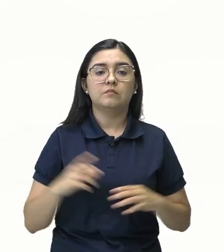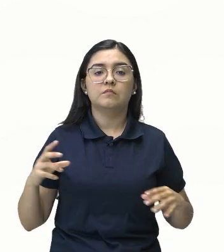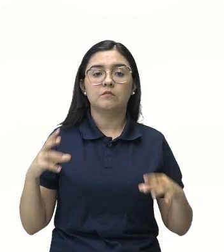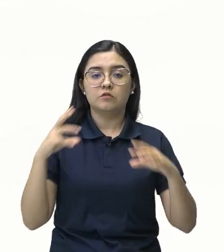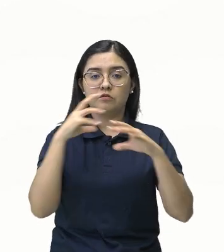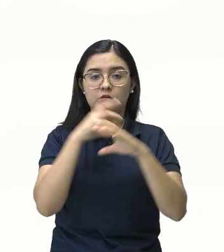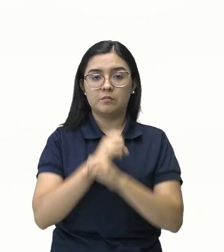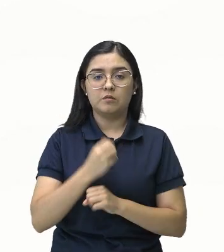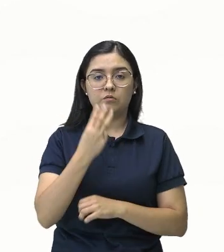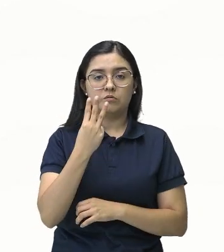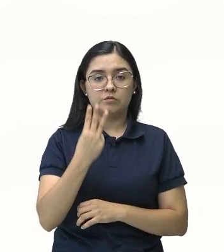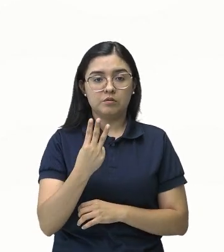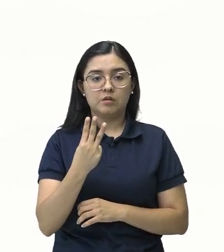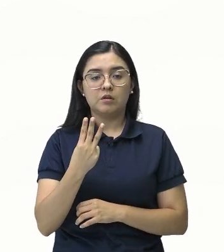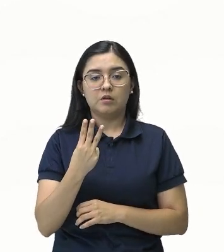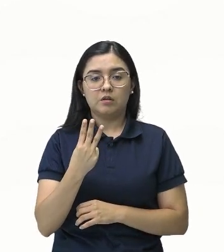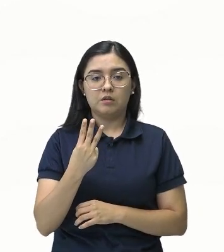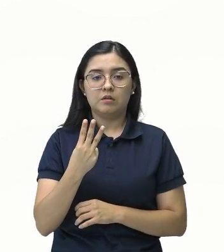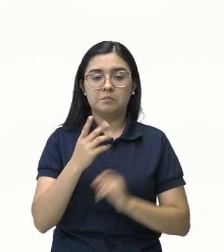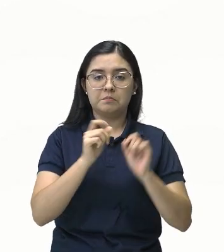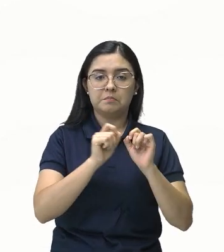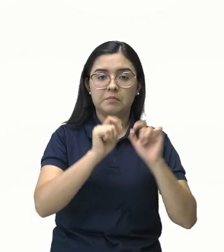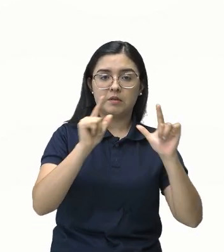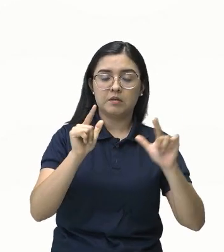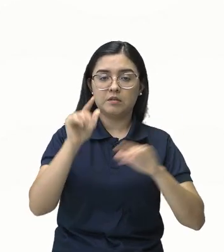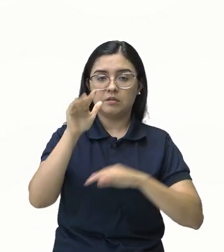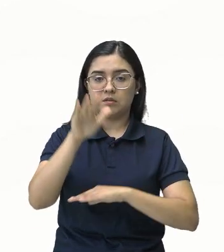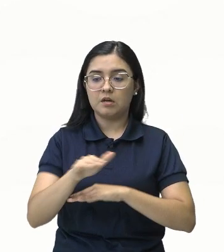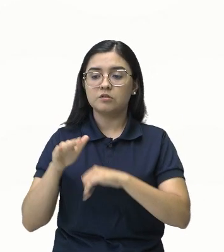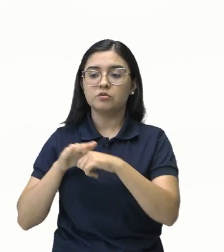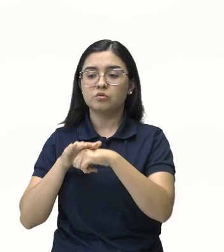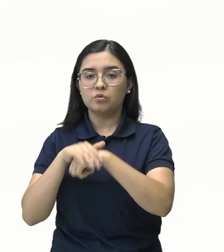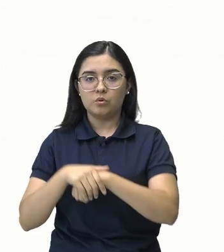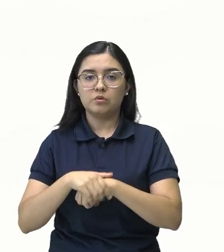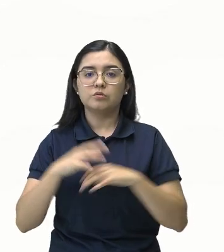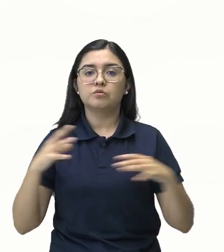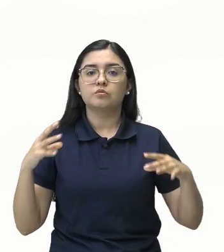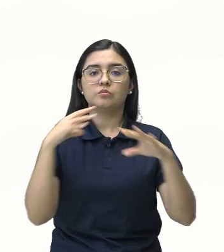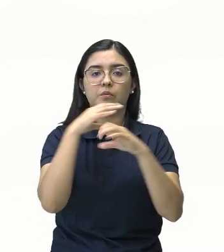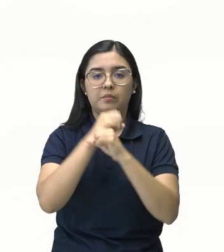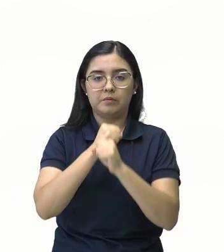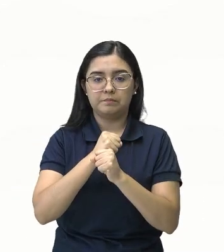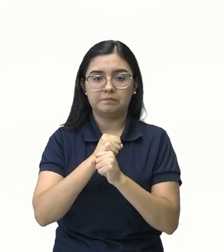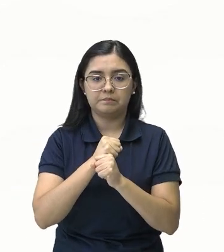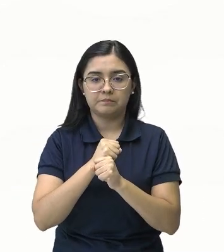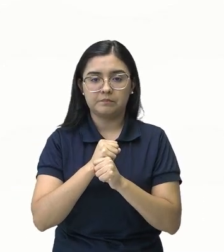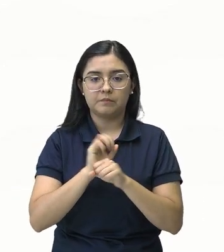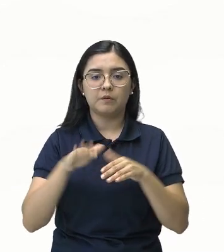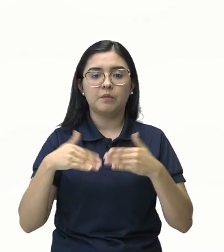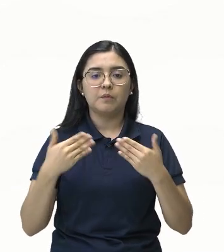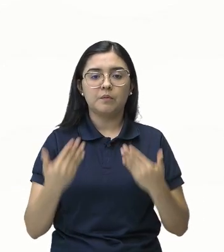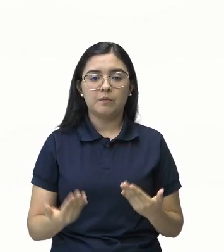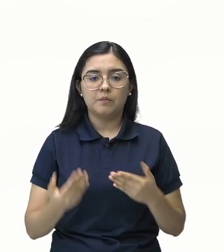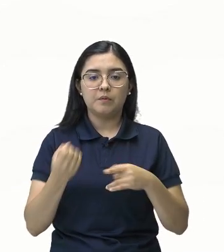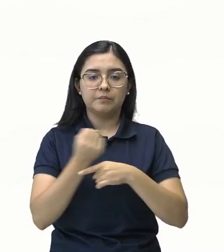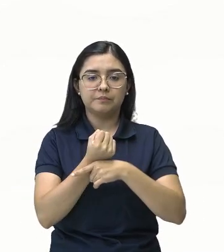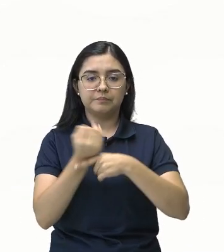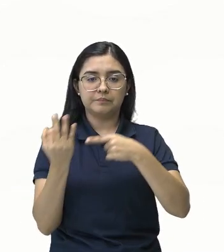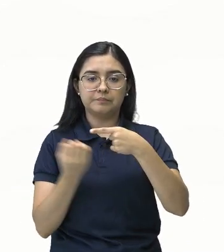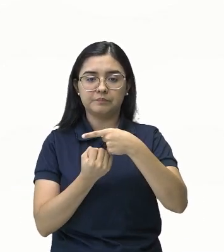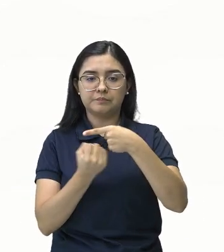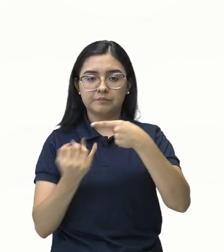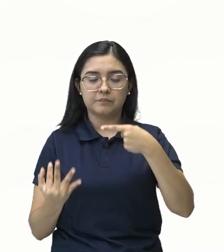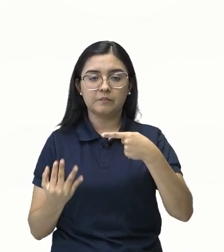períodos. Tá? Então, somando aí os 3 períodos, qual é a razão entre o meu número